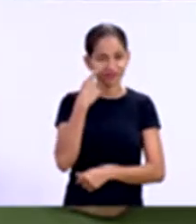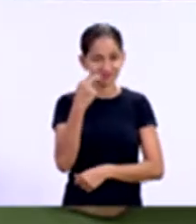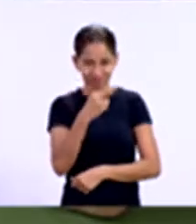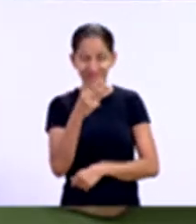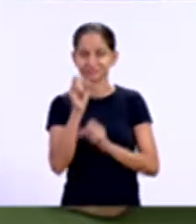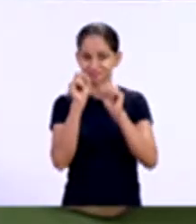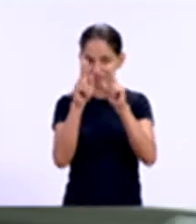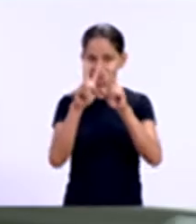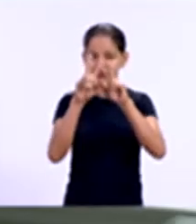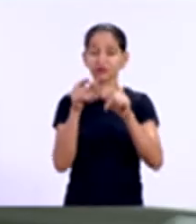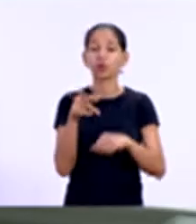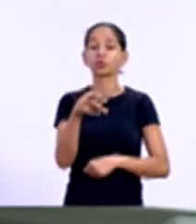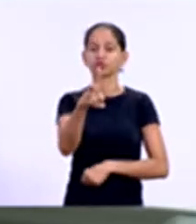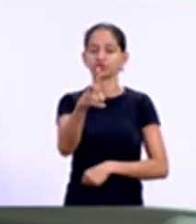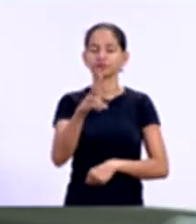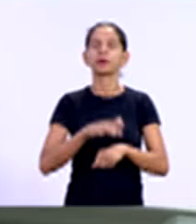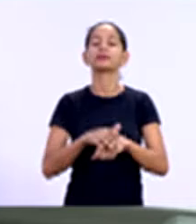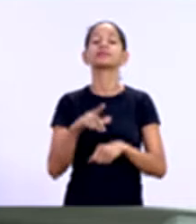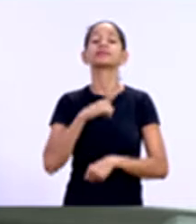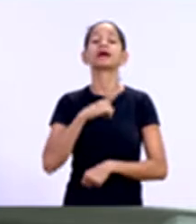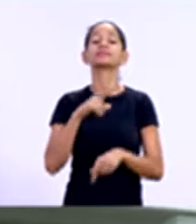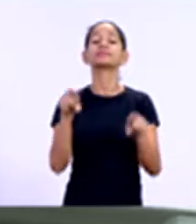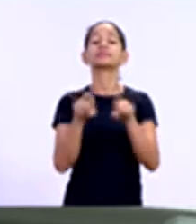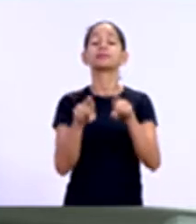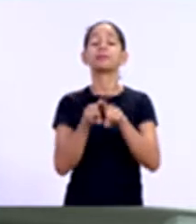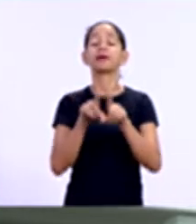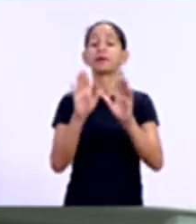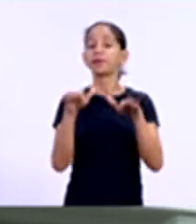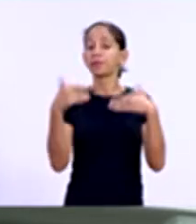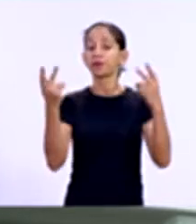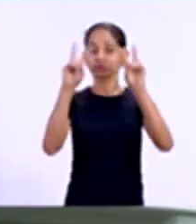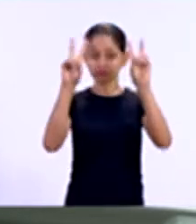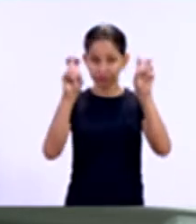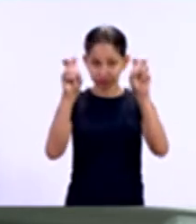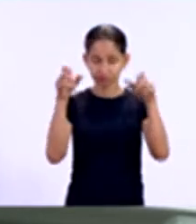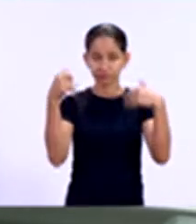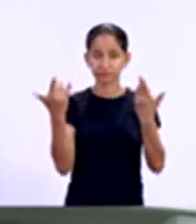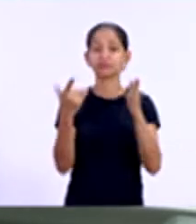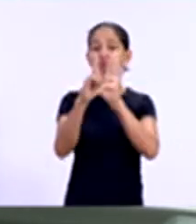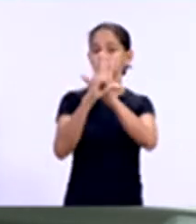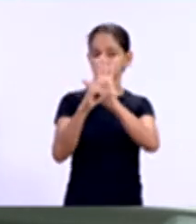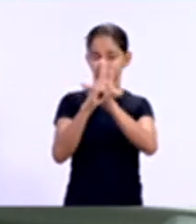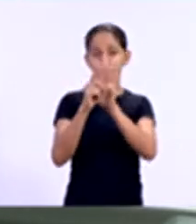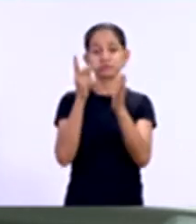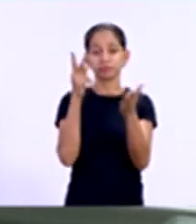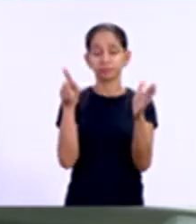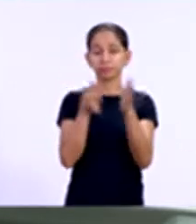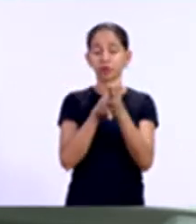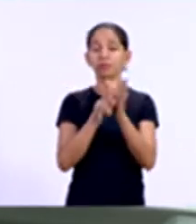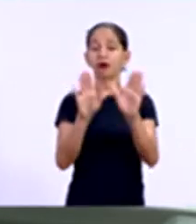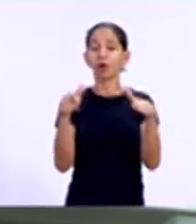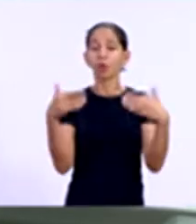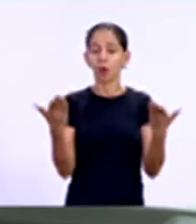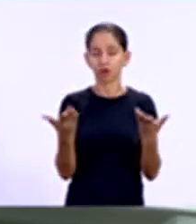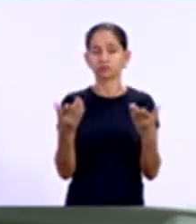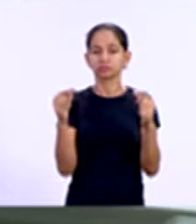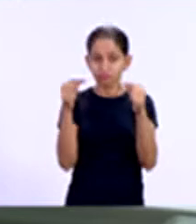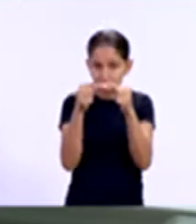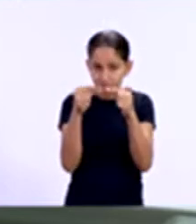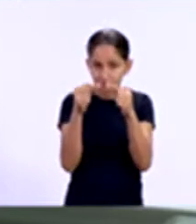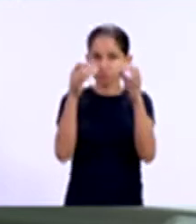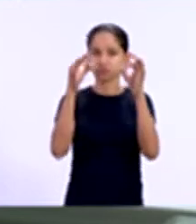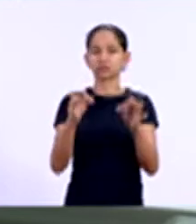Então, continuando, nós temos então o tema sobre a legislação para EAD. O que é